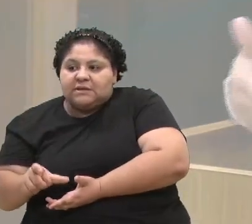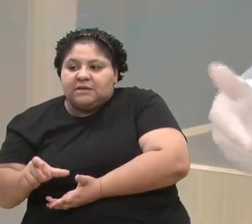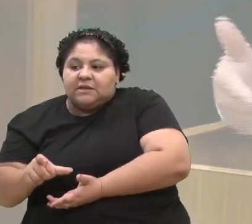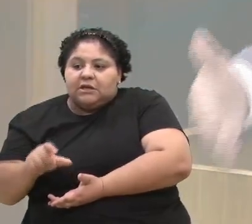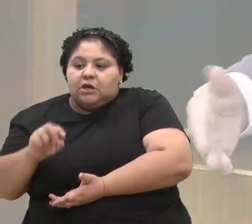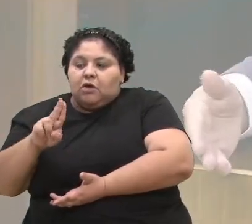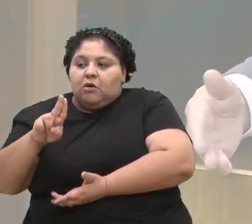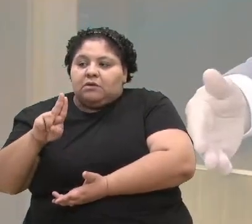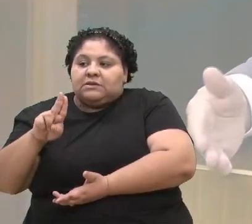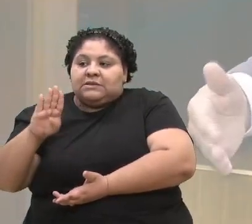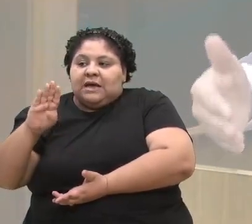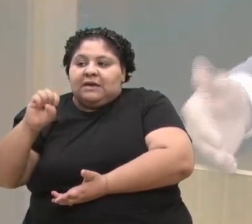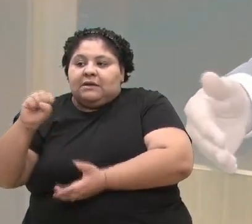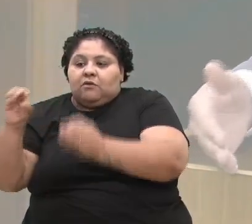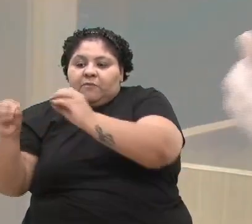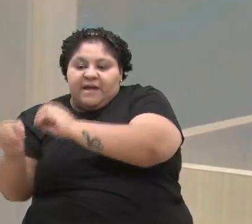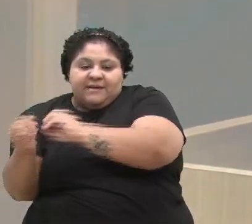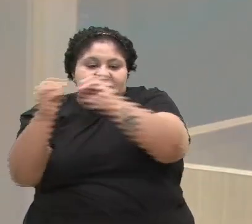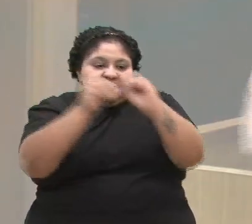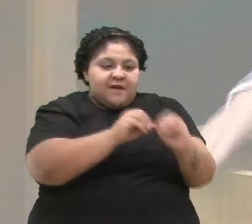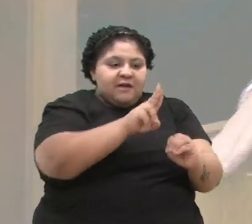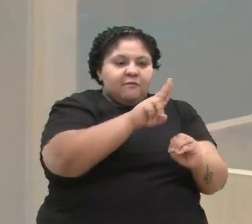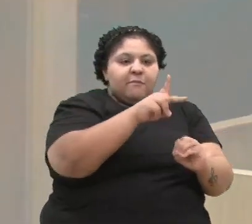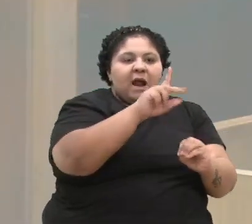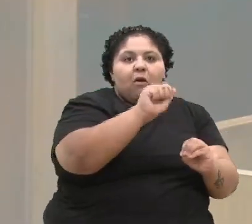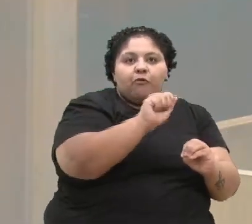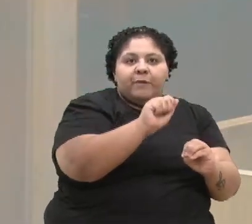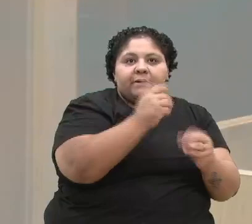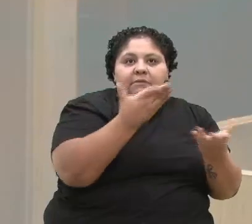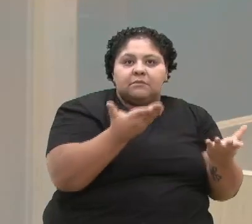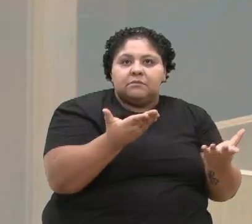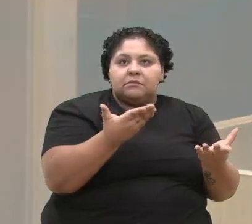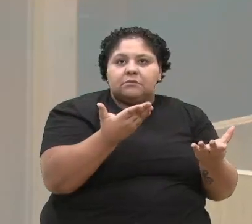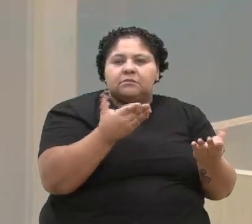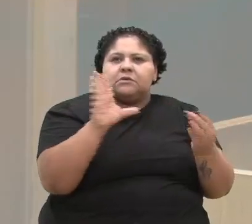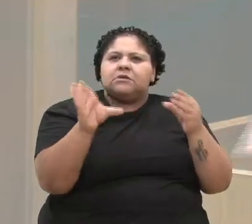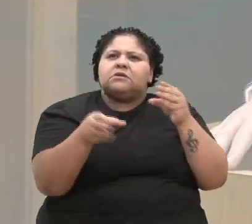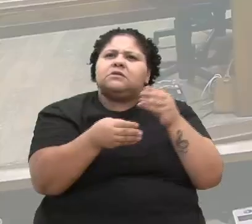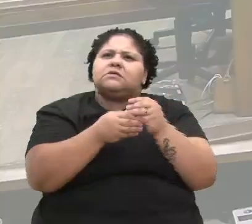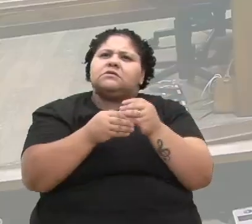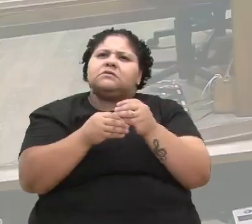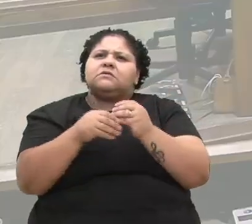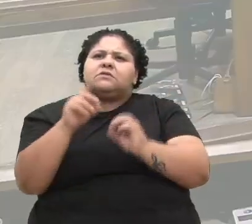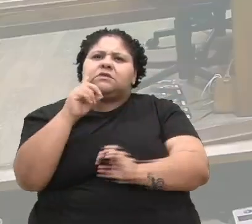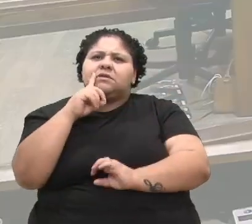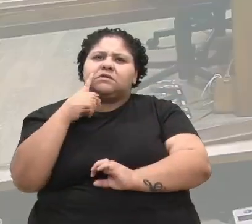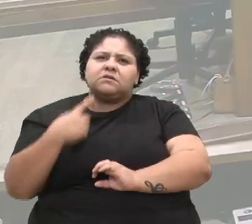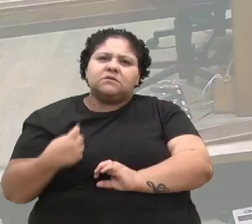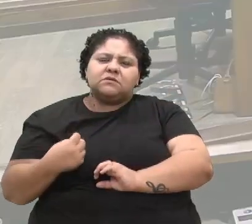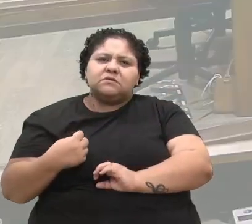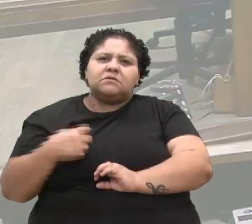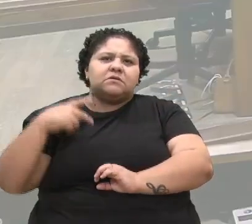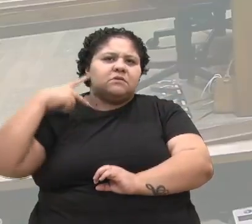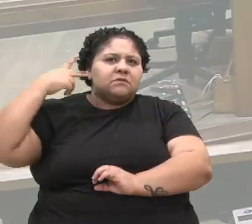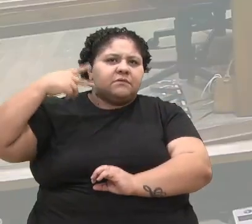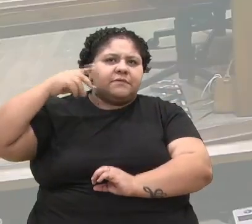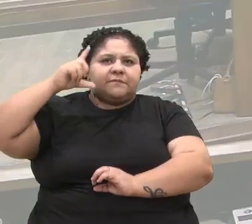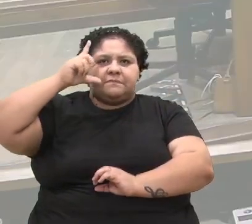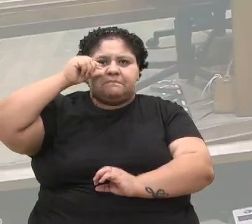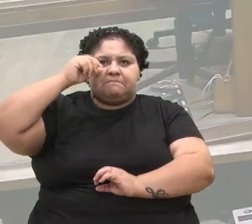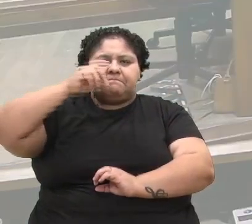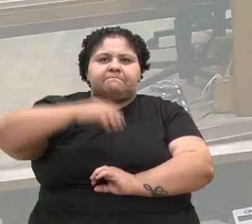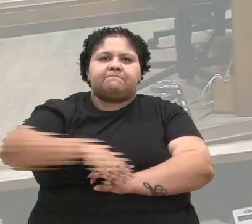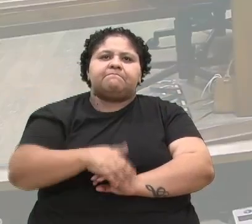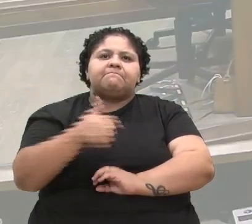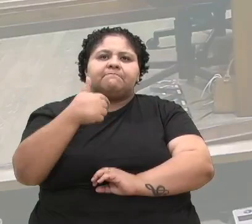a maior demanda de atendimentos médicos. Por favor, sua parte, vereadora Gladys. Vereador Schalco,